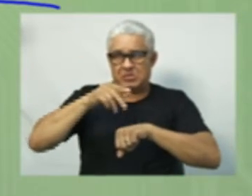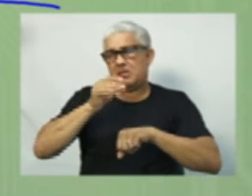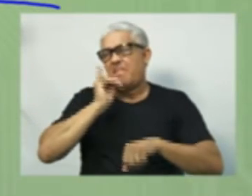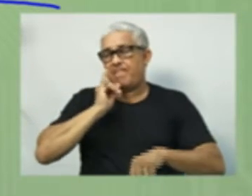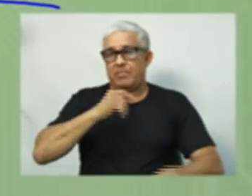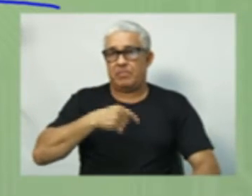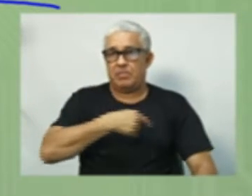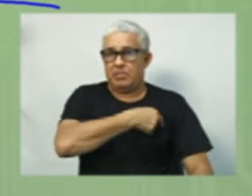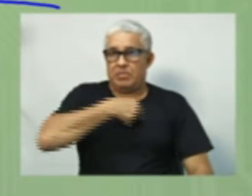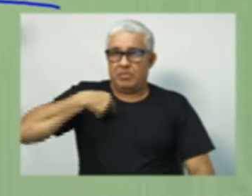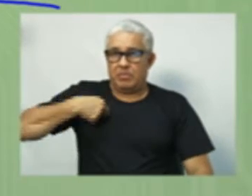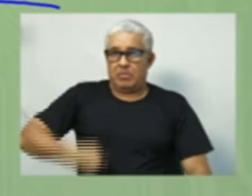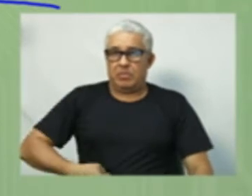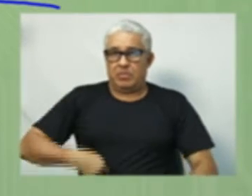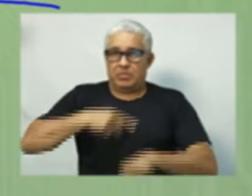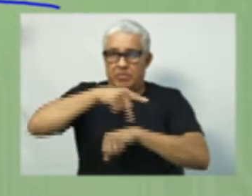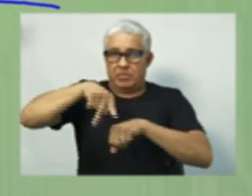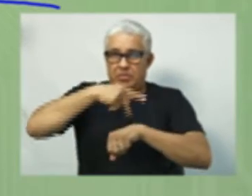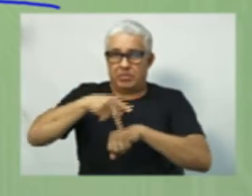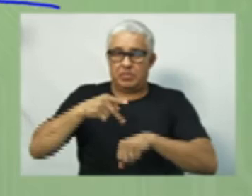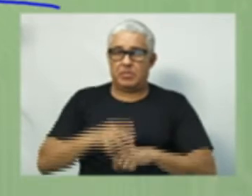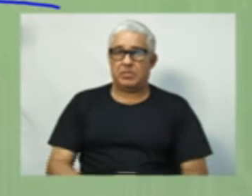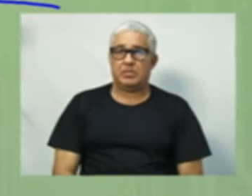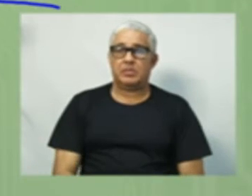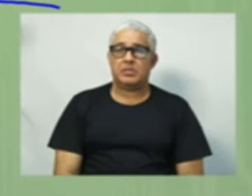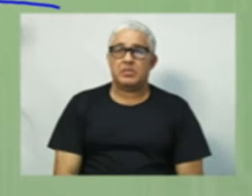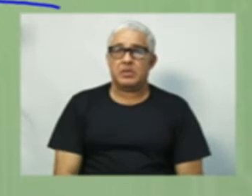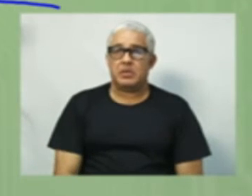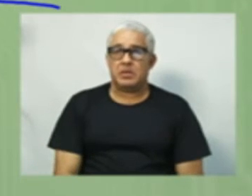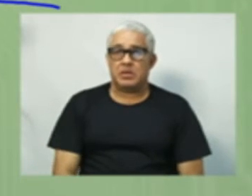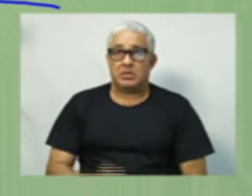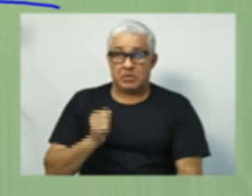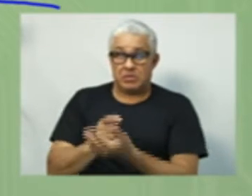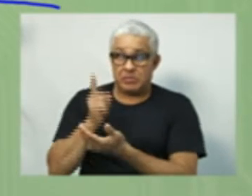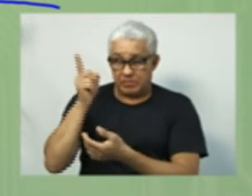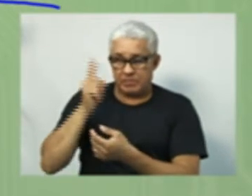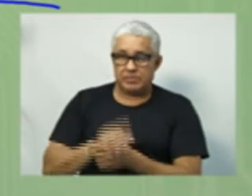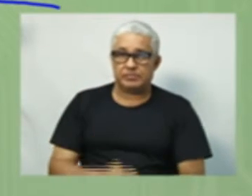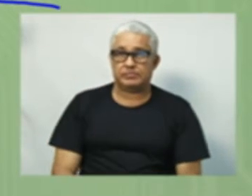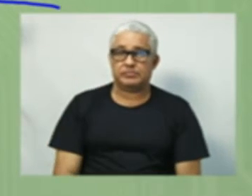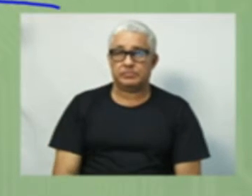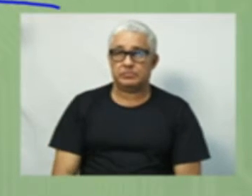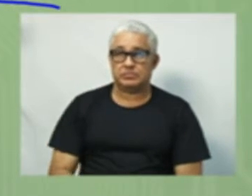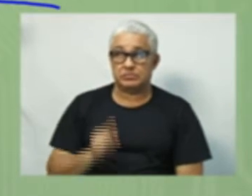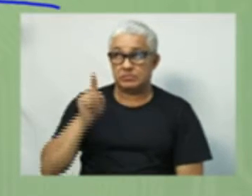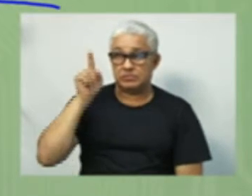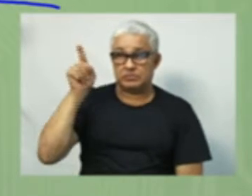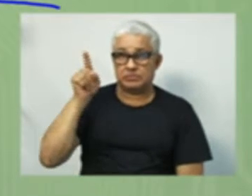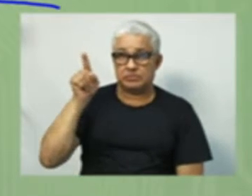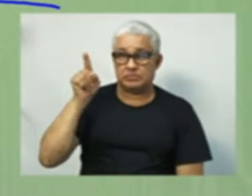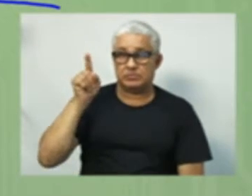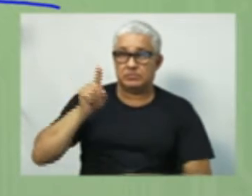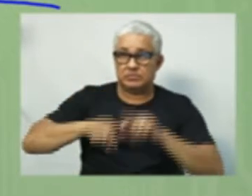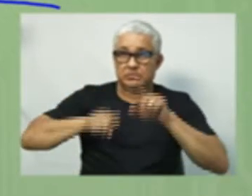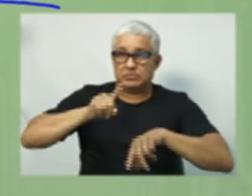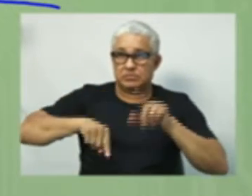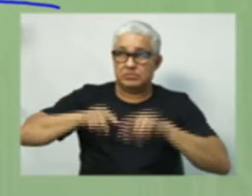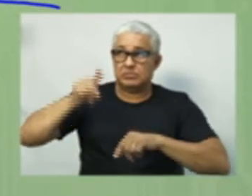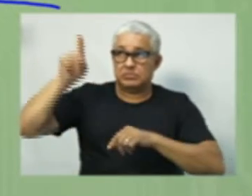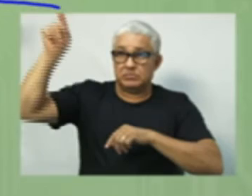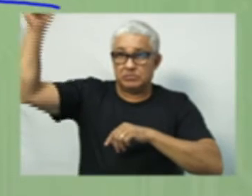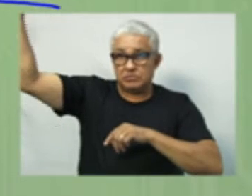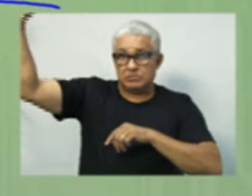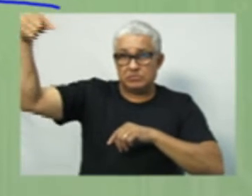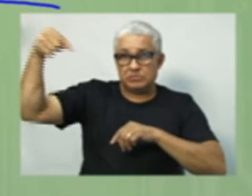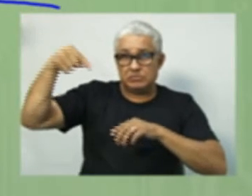China, provavelmente, quase tudo vem da China atualmente. Então, ele comprou um produto da China e quando esse produto estava entrando no